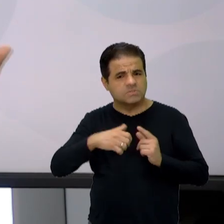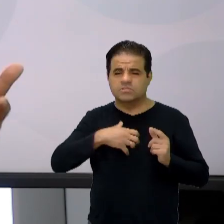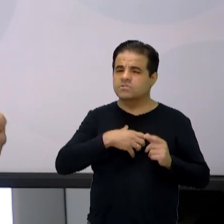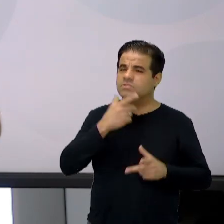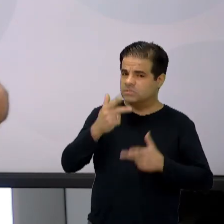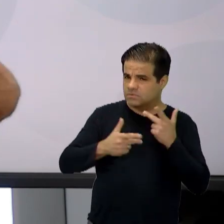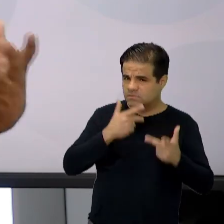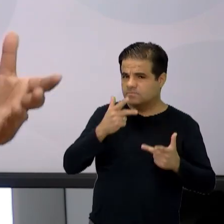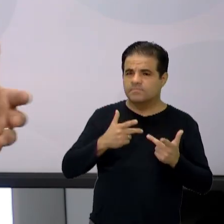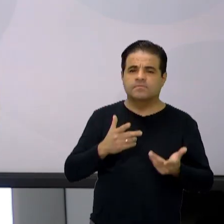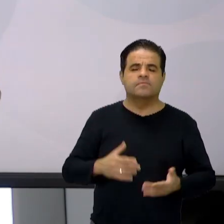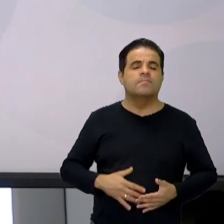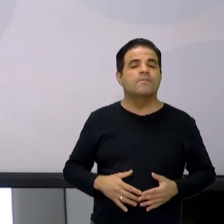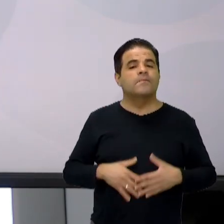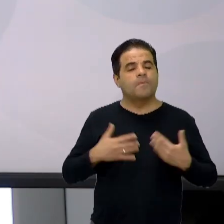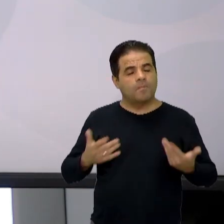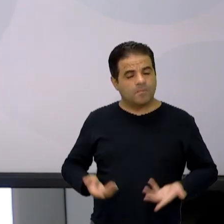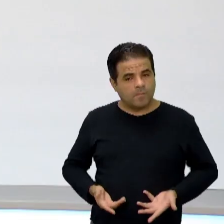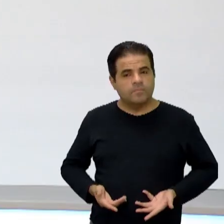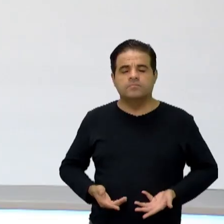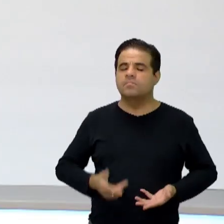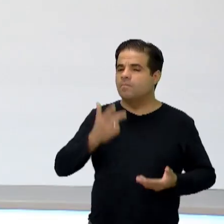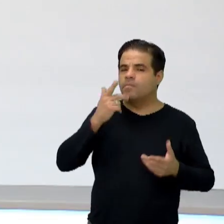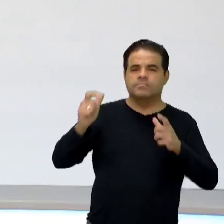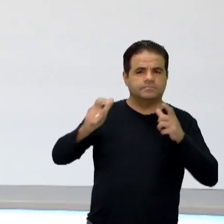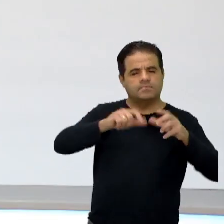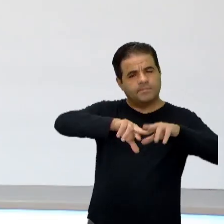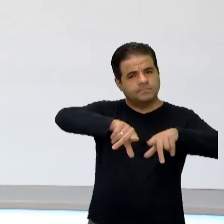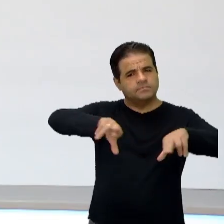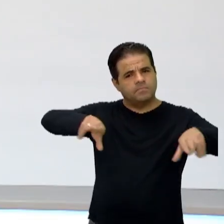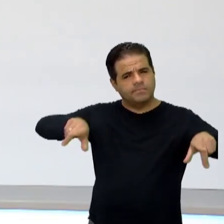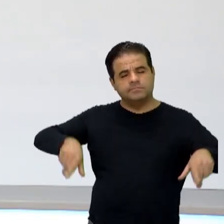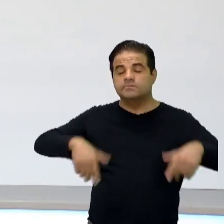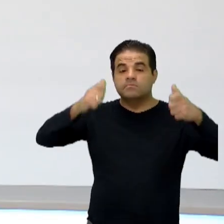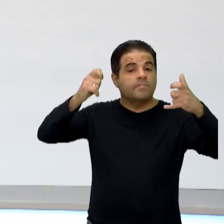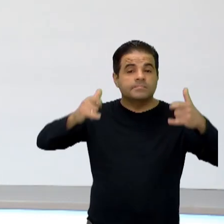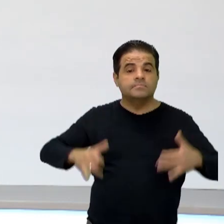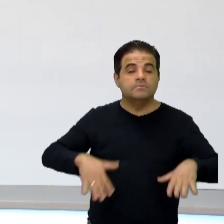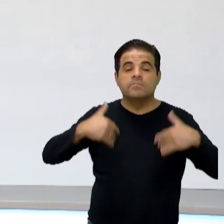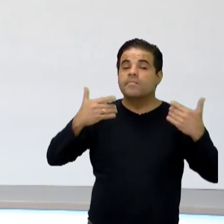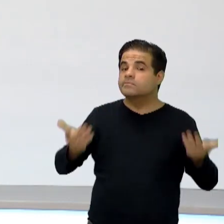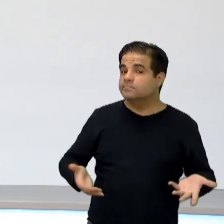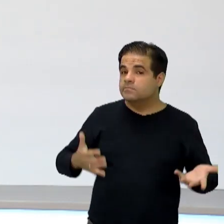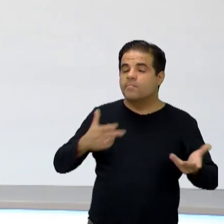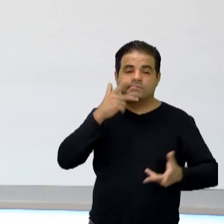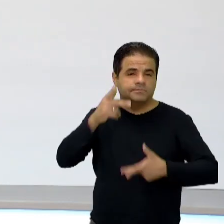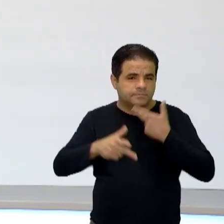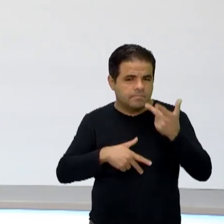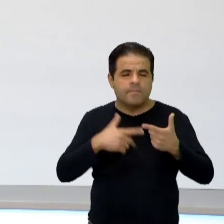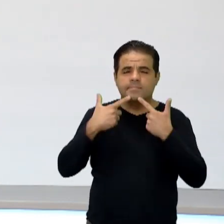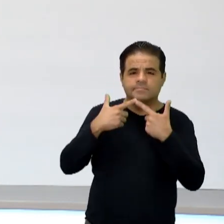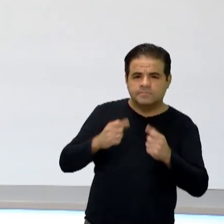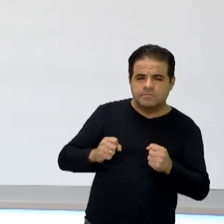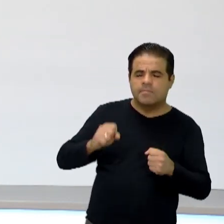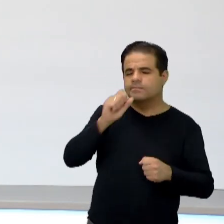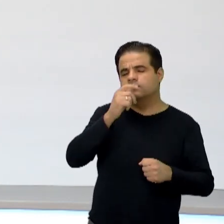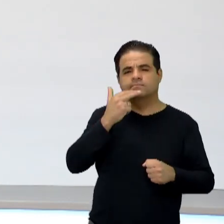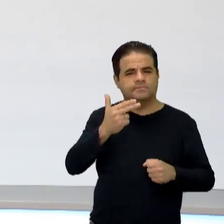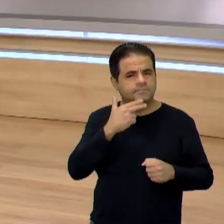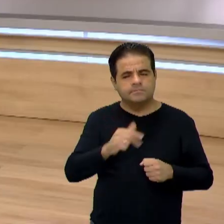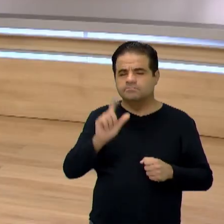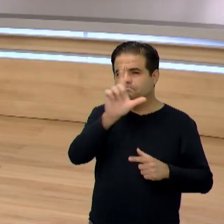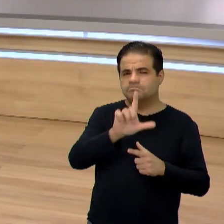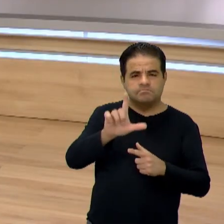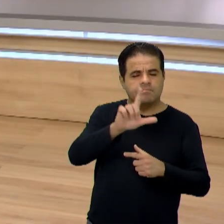ao regionalismo. É uma coisa mais... lugar, porque ele falou de vários lugares, mas não falou especificamente que seria a fala ou a língua daquele povo. Não tem um